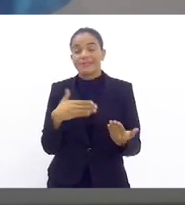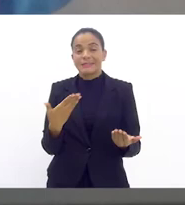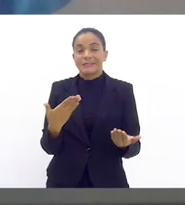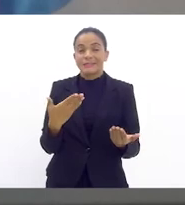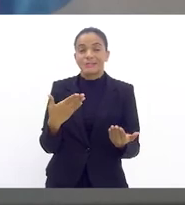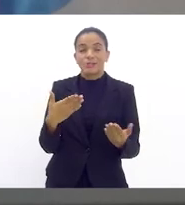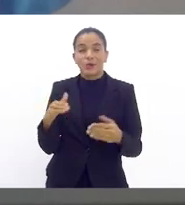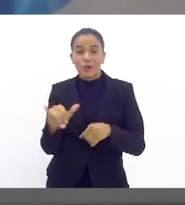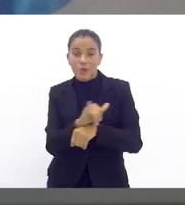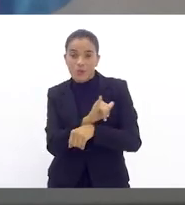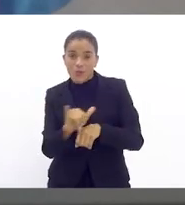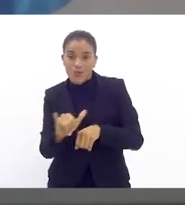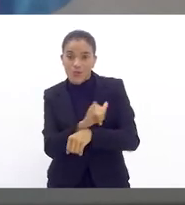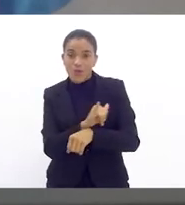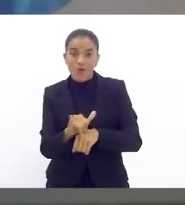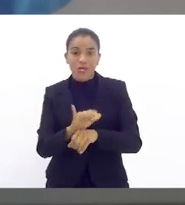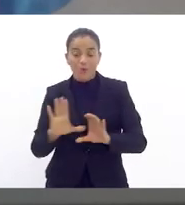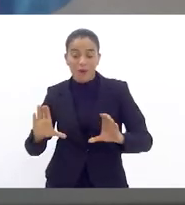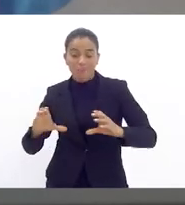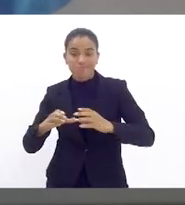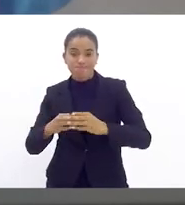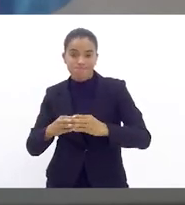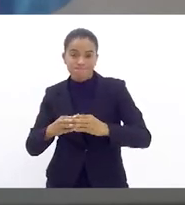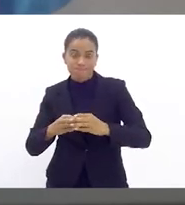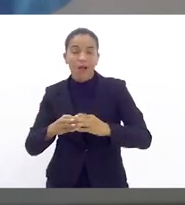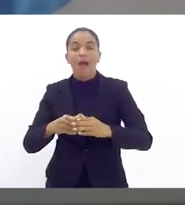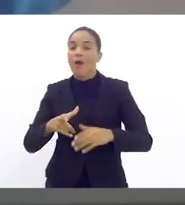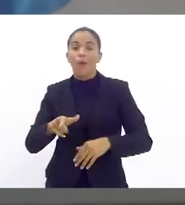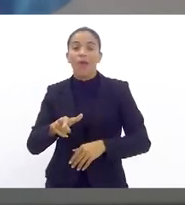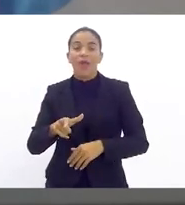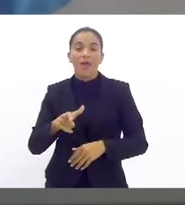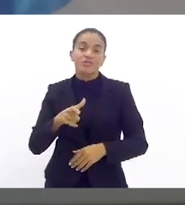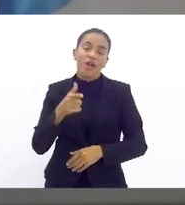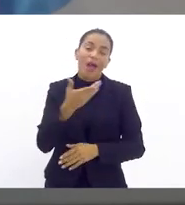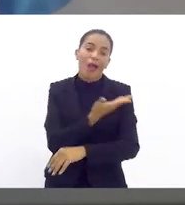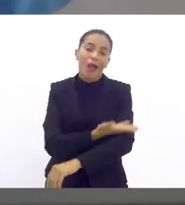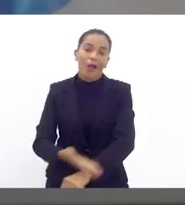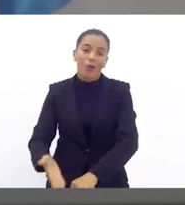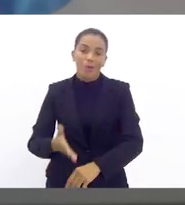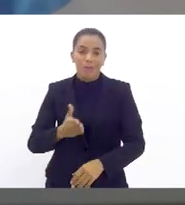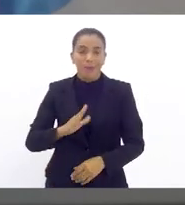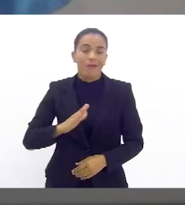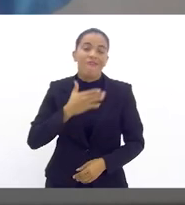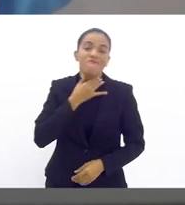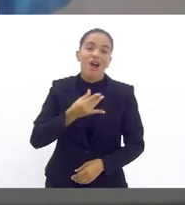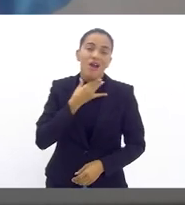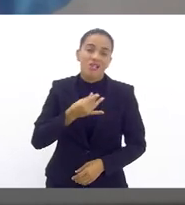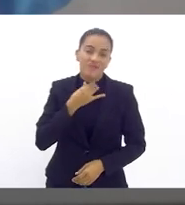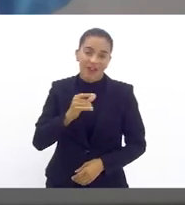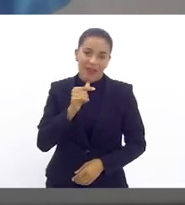de um esquema de falsificação, de pirataria, de adulteração, que pode ser muito maior até do que a gente imagina.